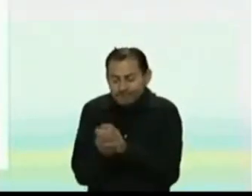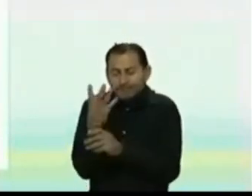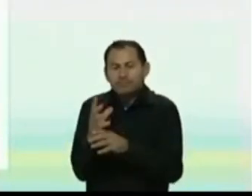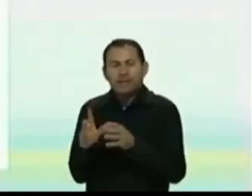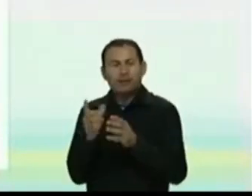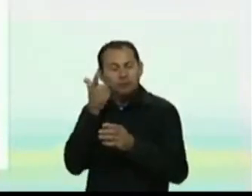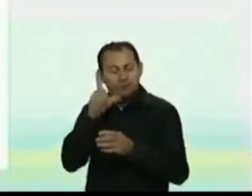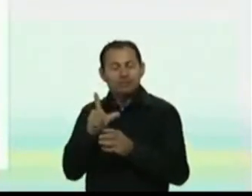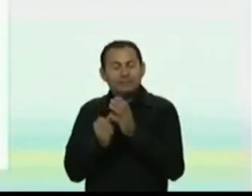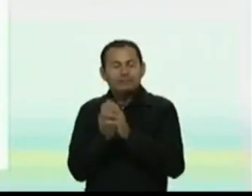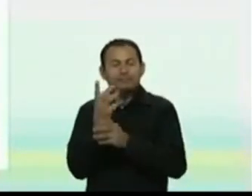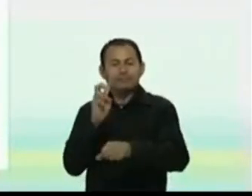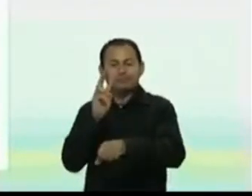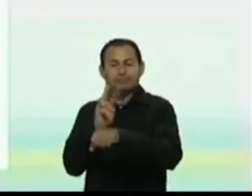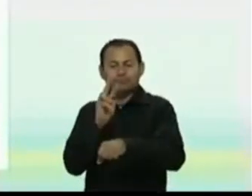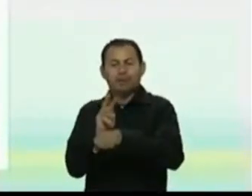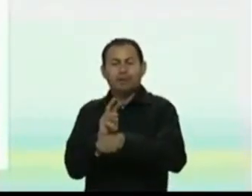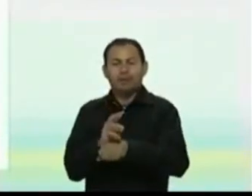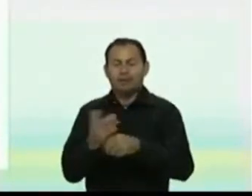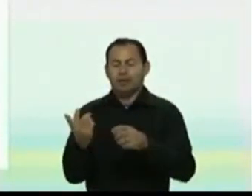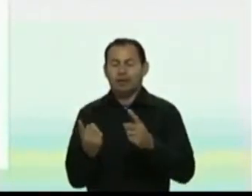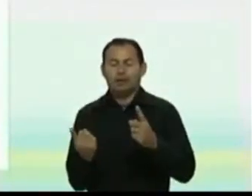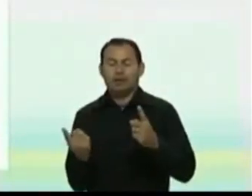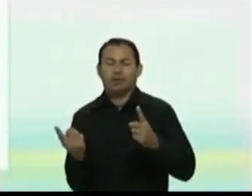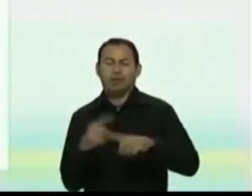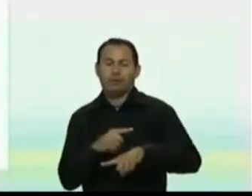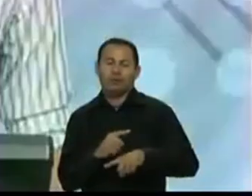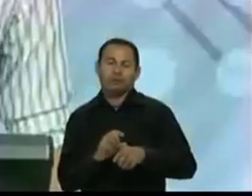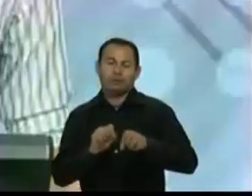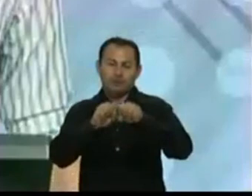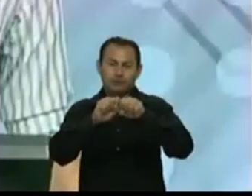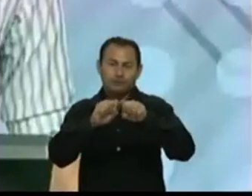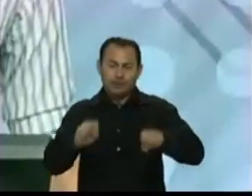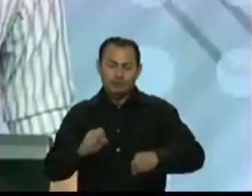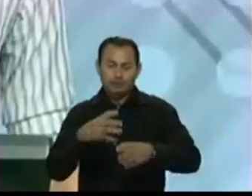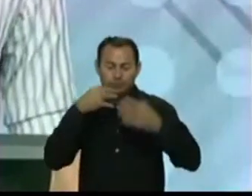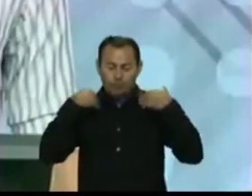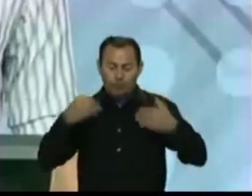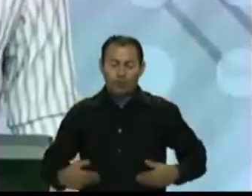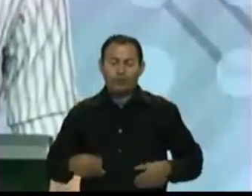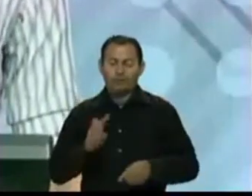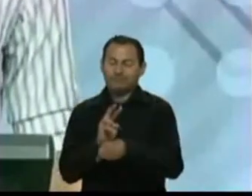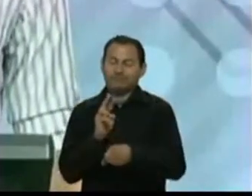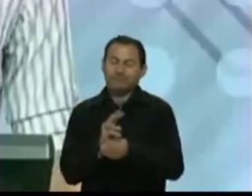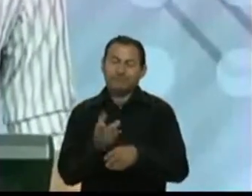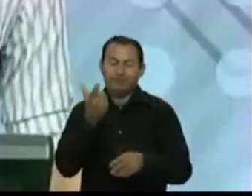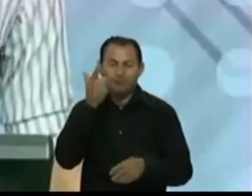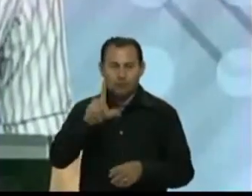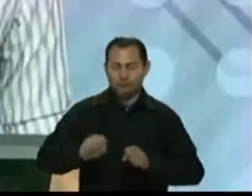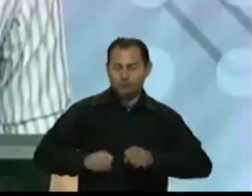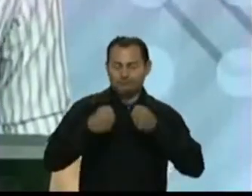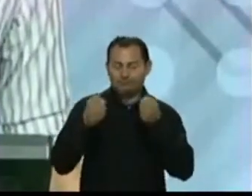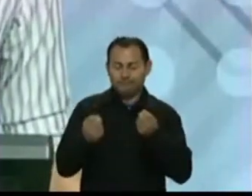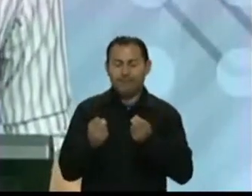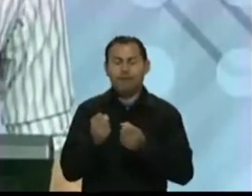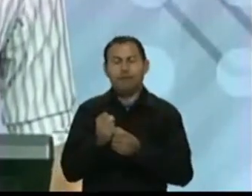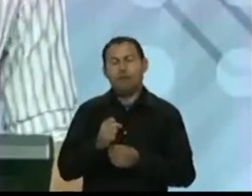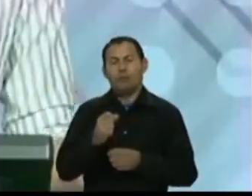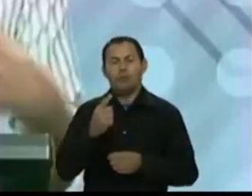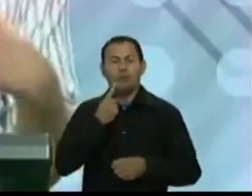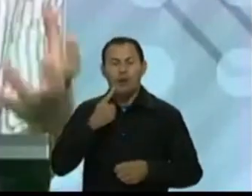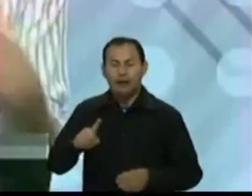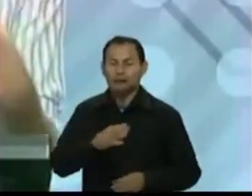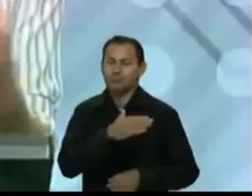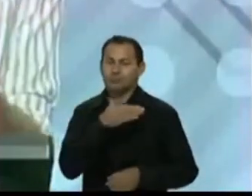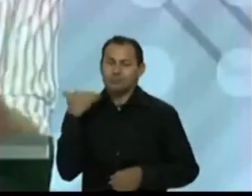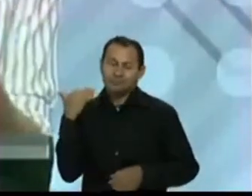a cápsula e de combater, e de acabar ficando mais forte e conseguir matar o rato. Então, houve